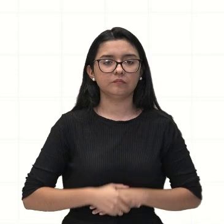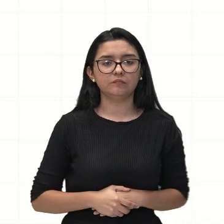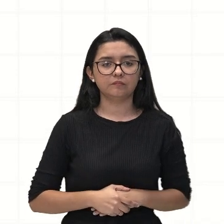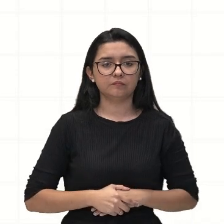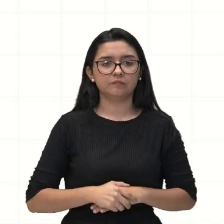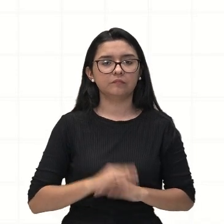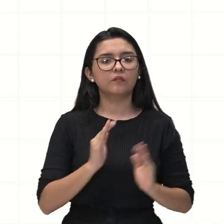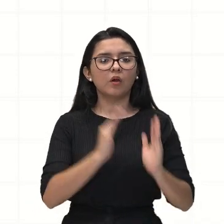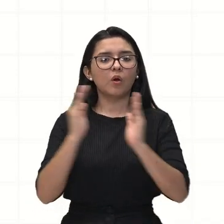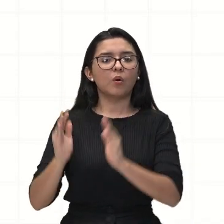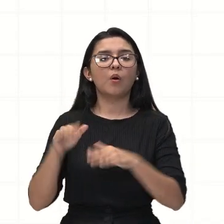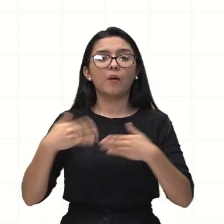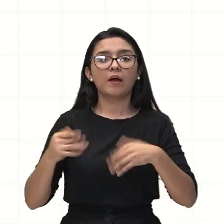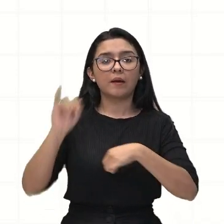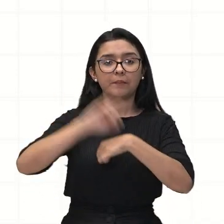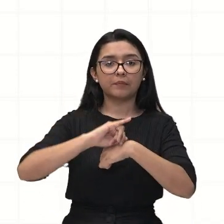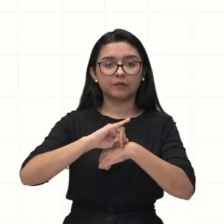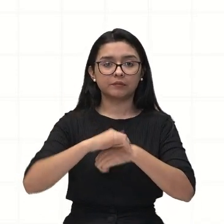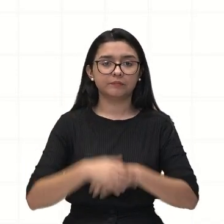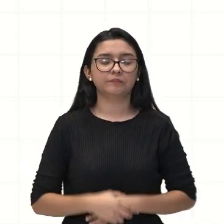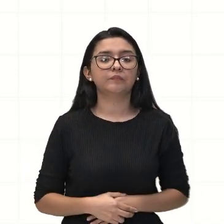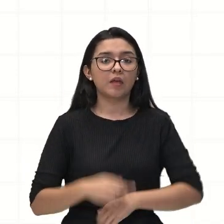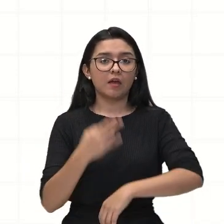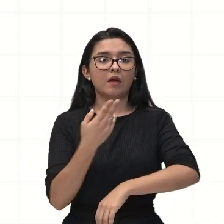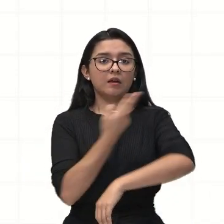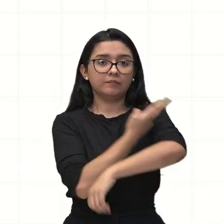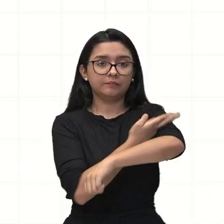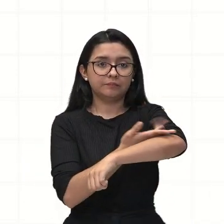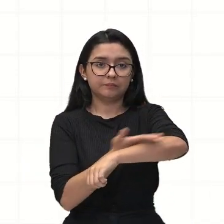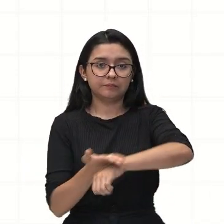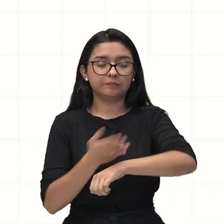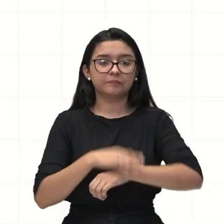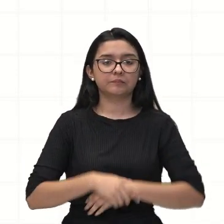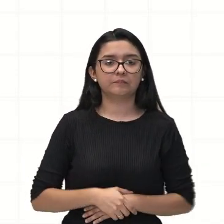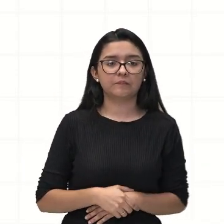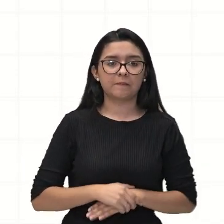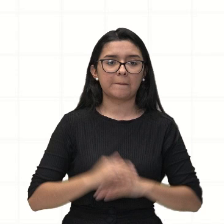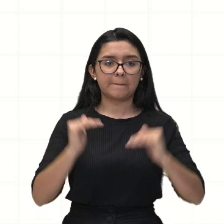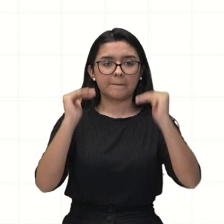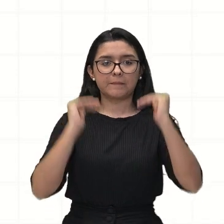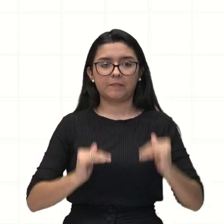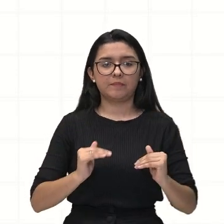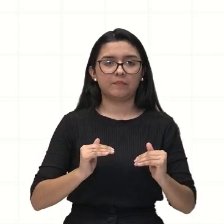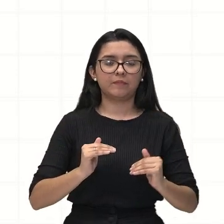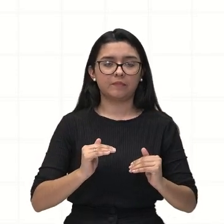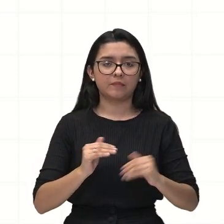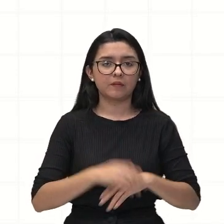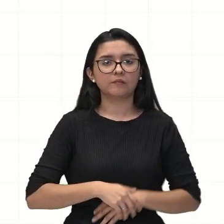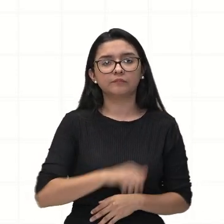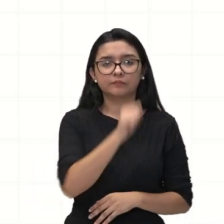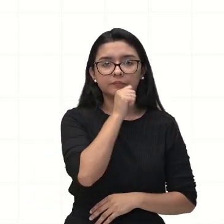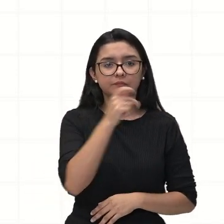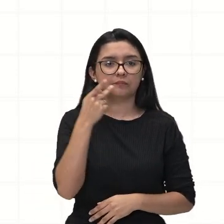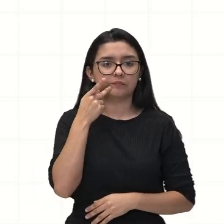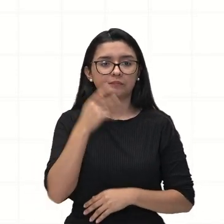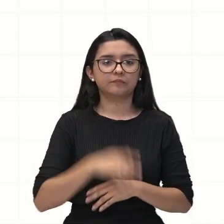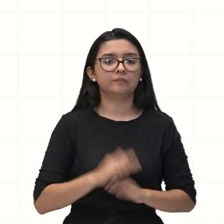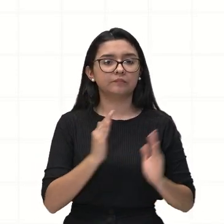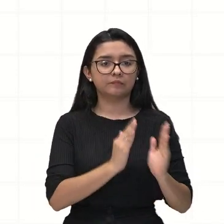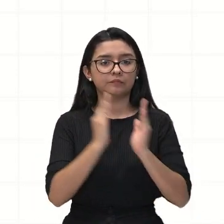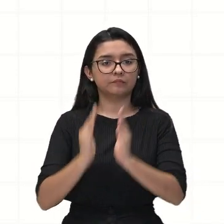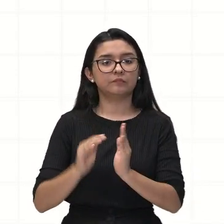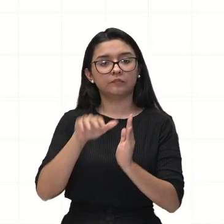capital. Qual é a capital do Acre? Rio Branco. Próximo, Amapá. Sigla AP.